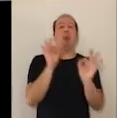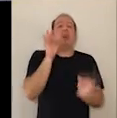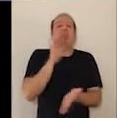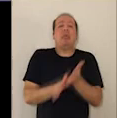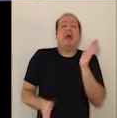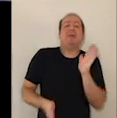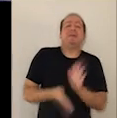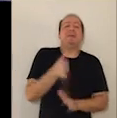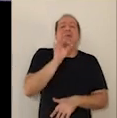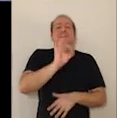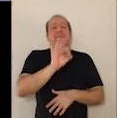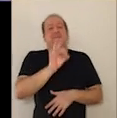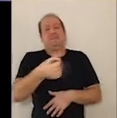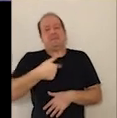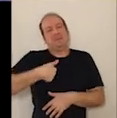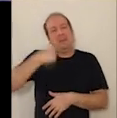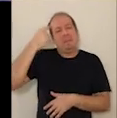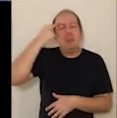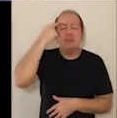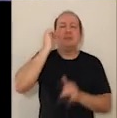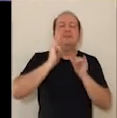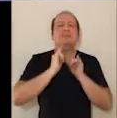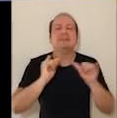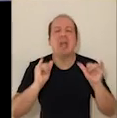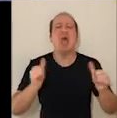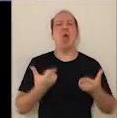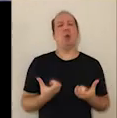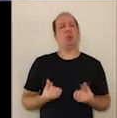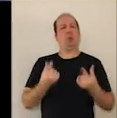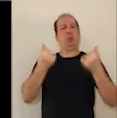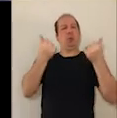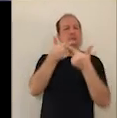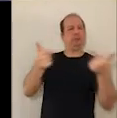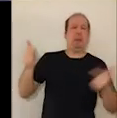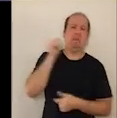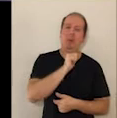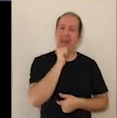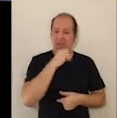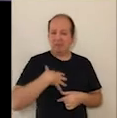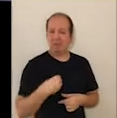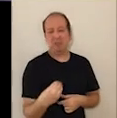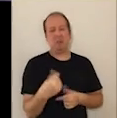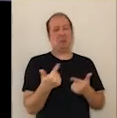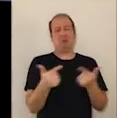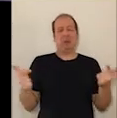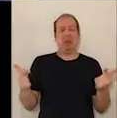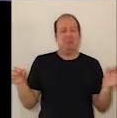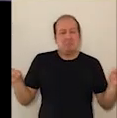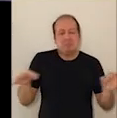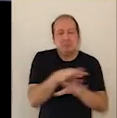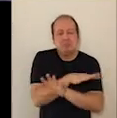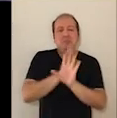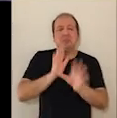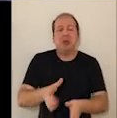Absolutamente nada. Limito-me apenas a dizer, sou rico, não tenho mulher nem filhos. É o bastante para